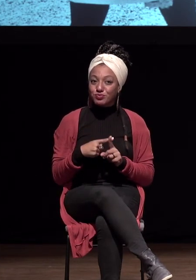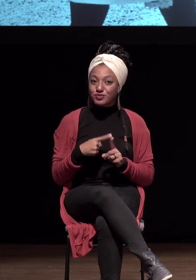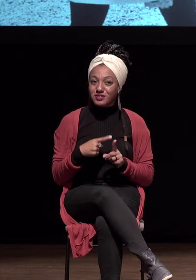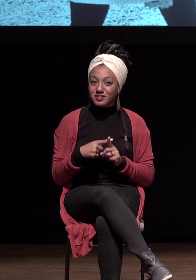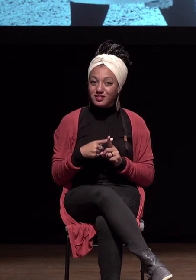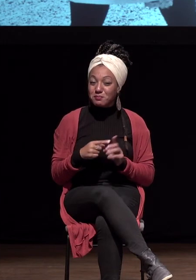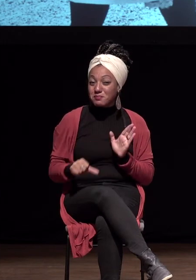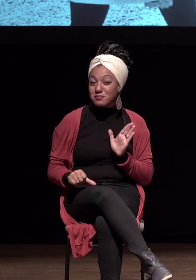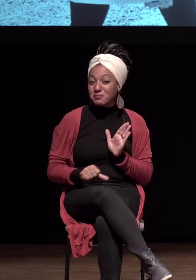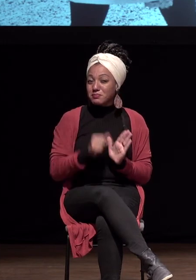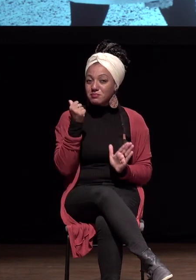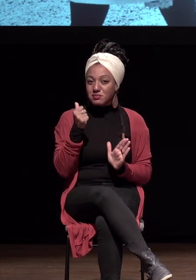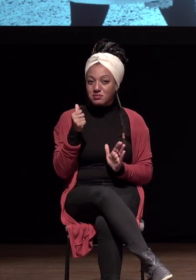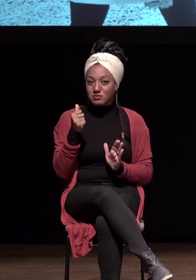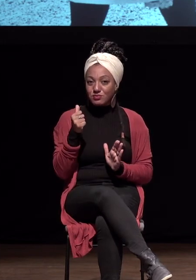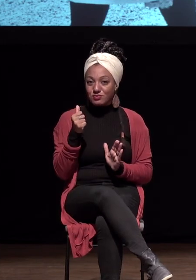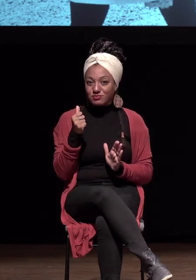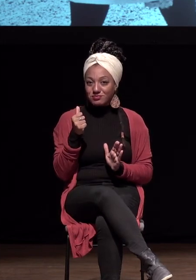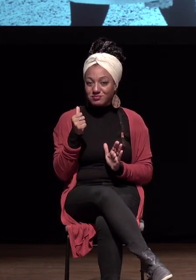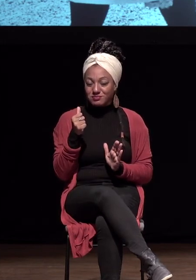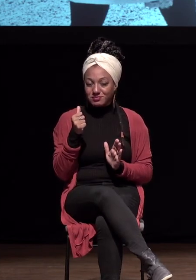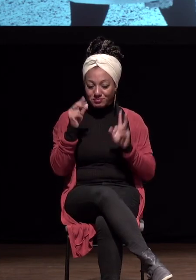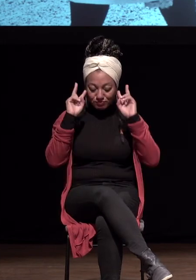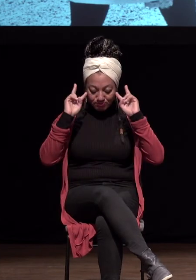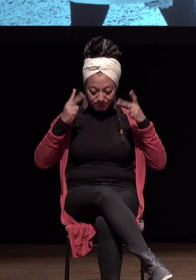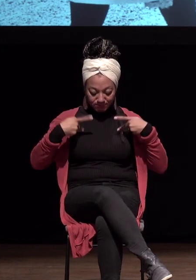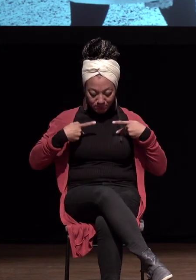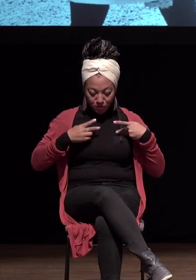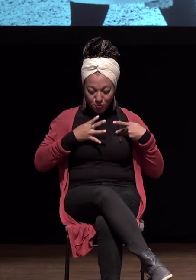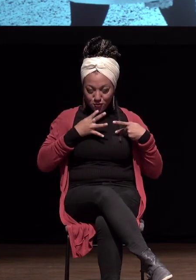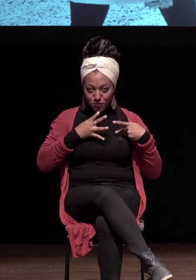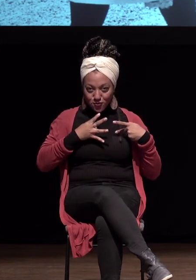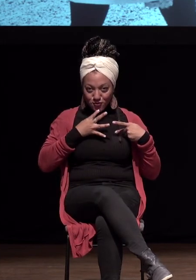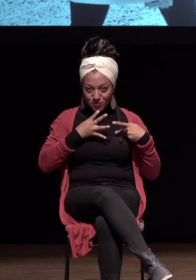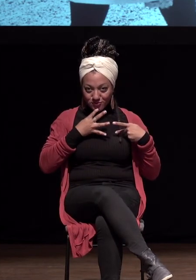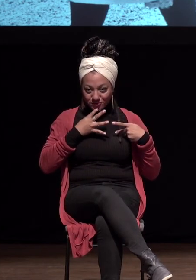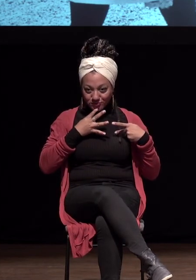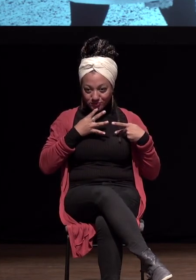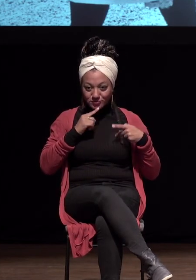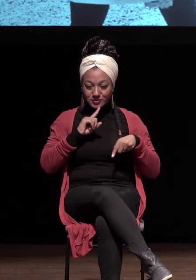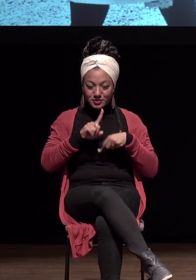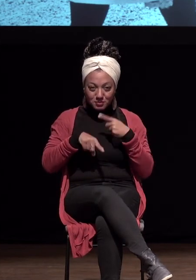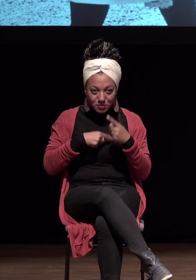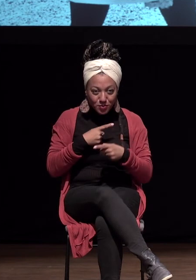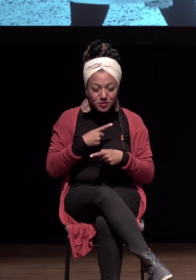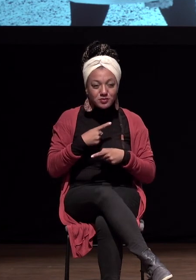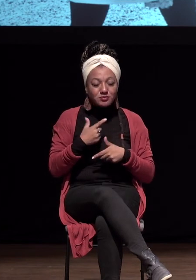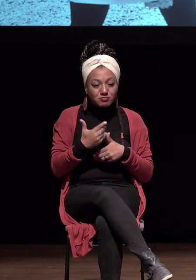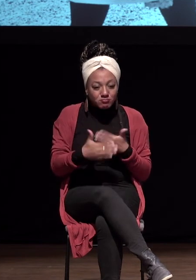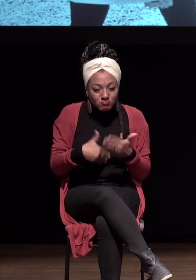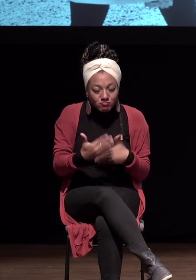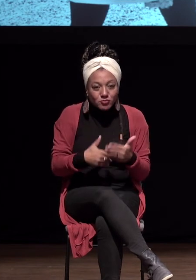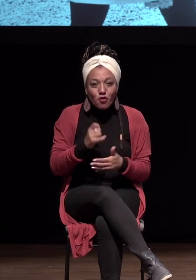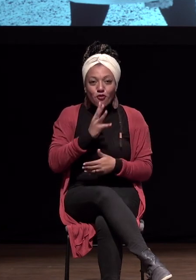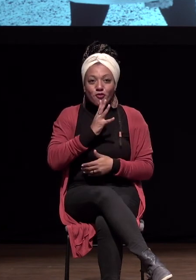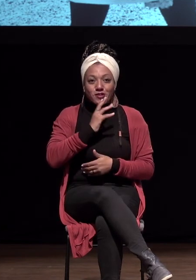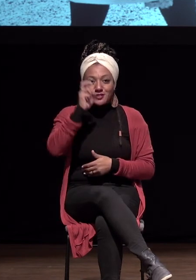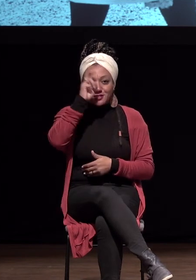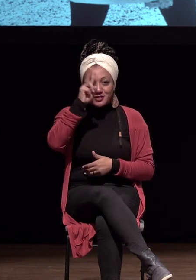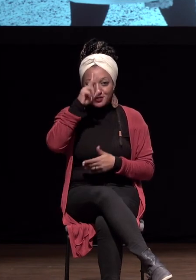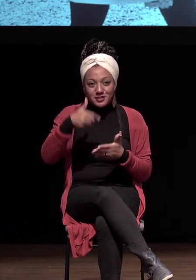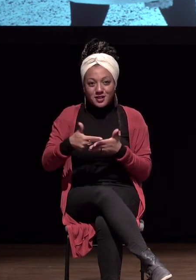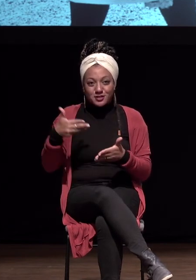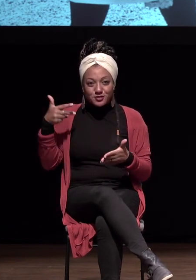processos de se reconhecer, né? E aí eu acho que, como educadores, quando a gente passa por